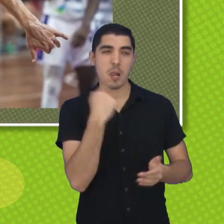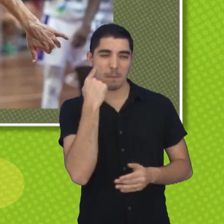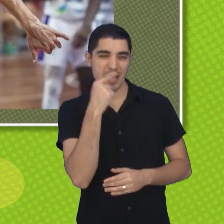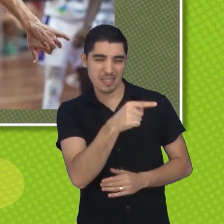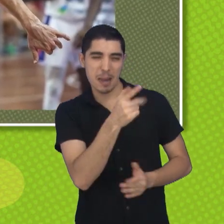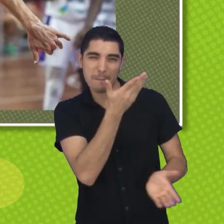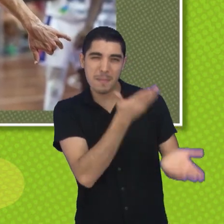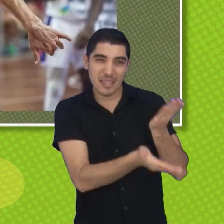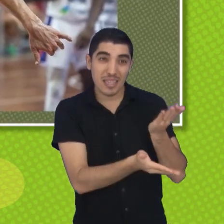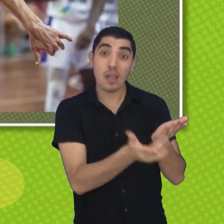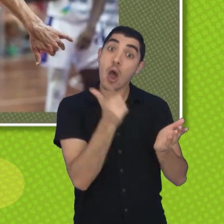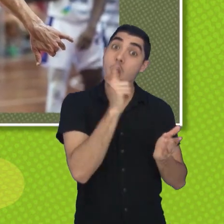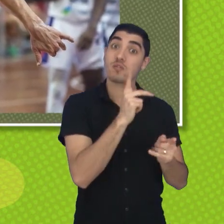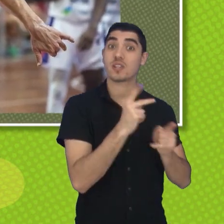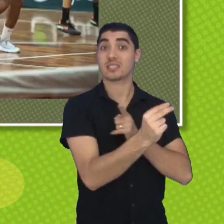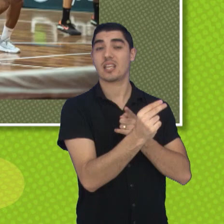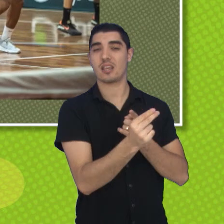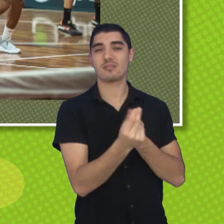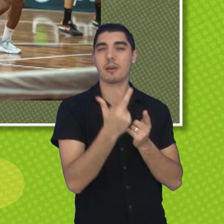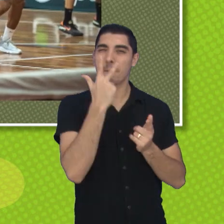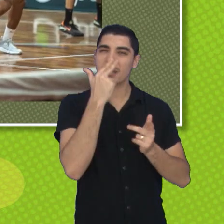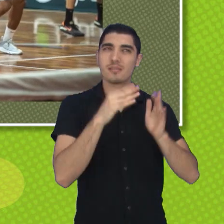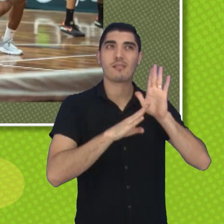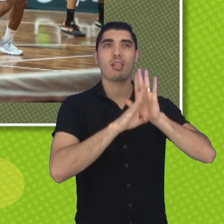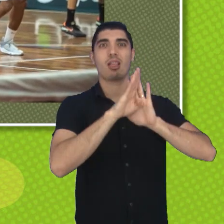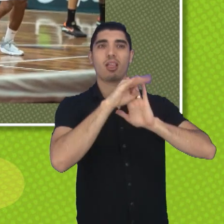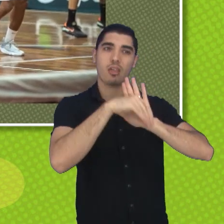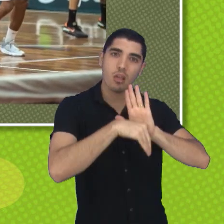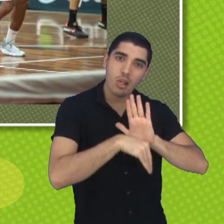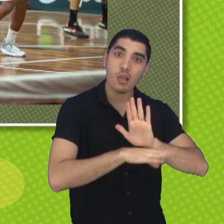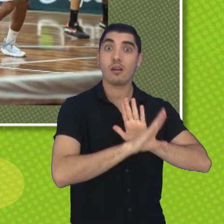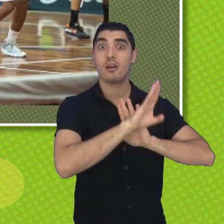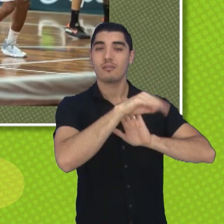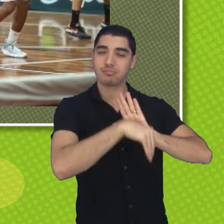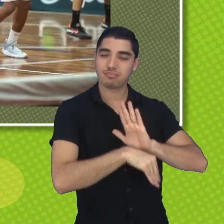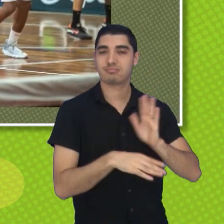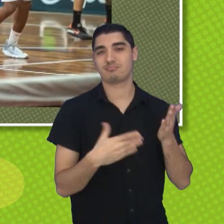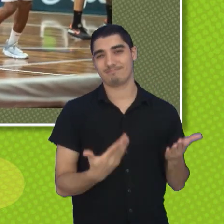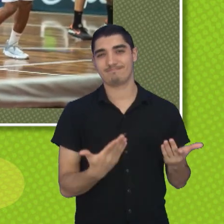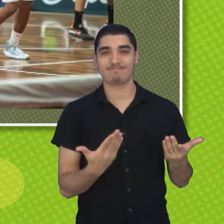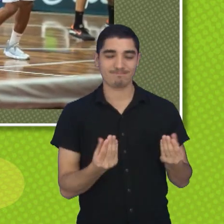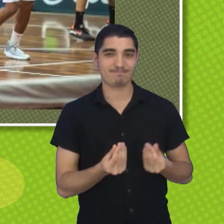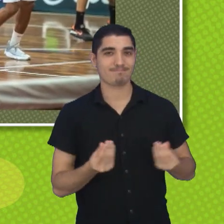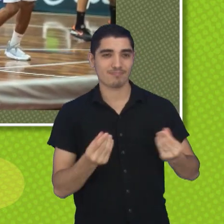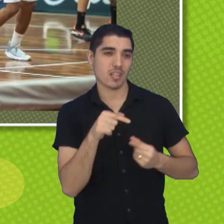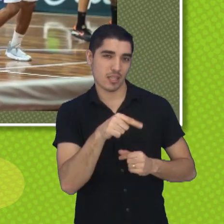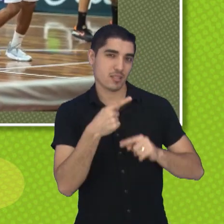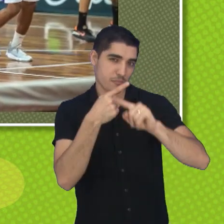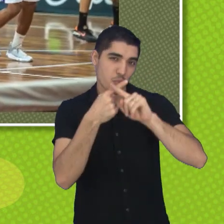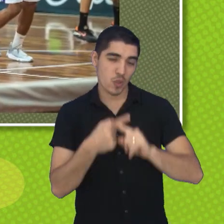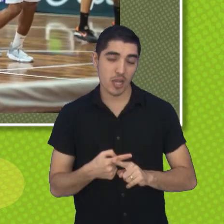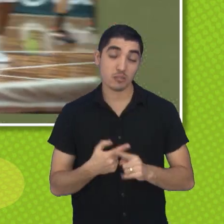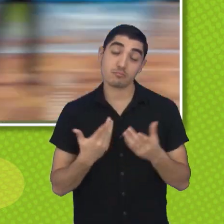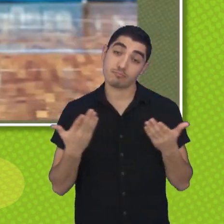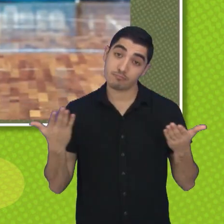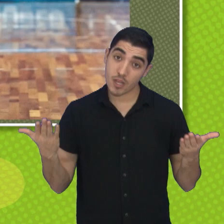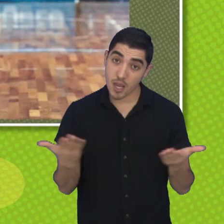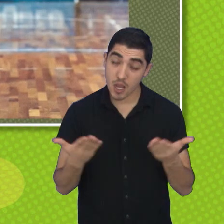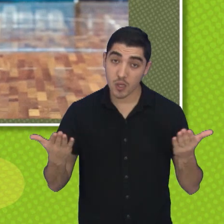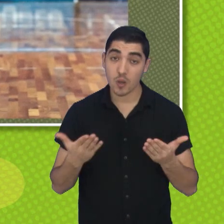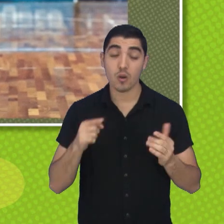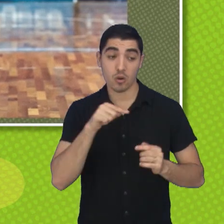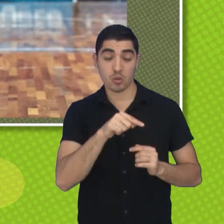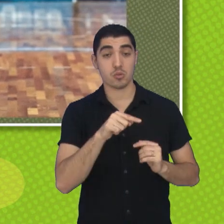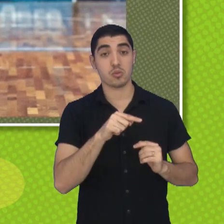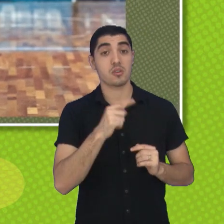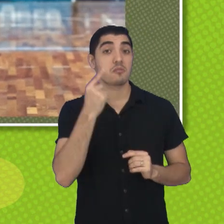perder, venceu. Ou seja, foi muito cheio de altos e baixos esse time do São José durante todo o NBB. Agora, ver o que vai